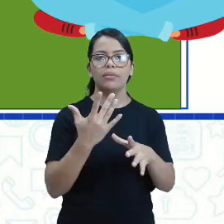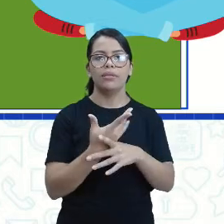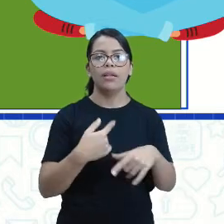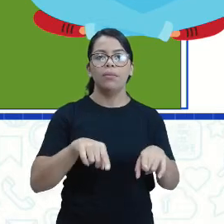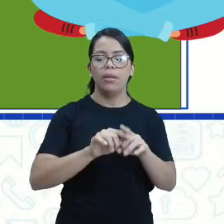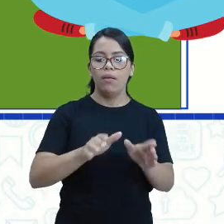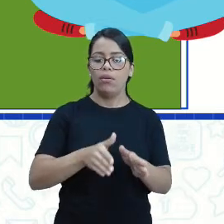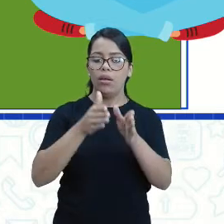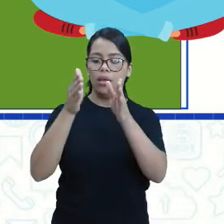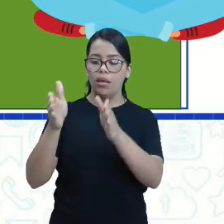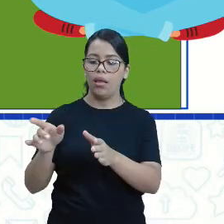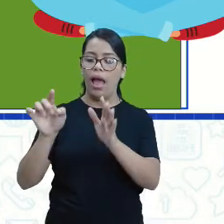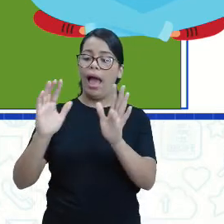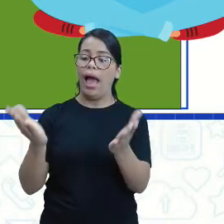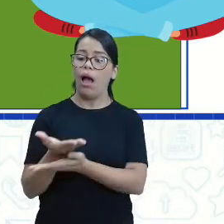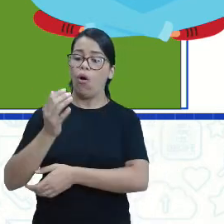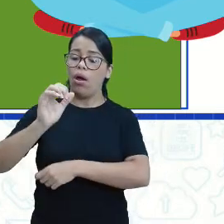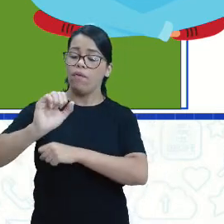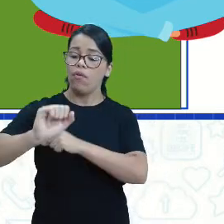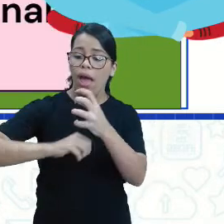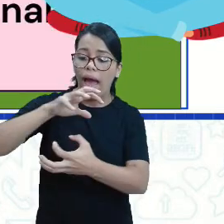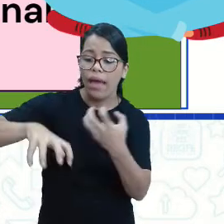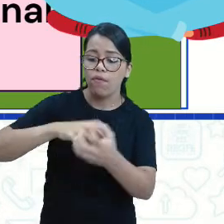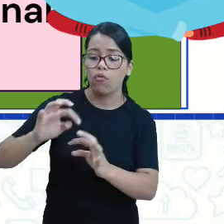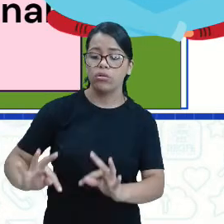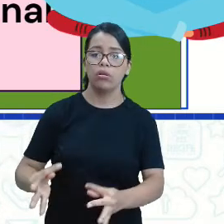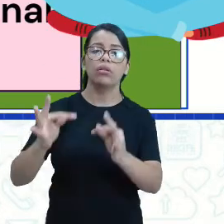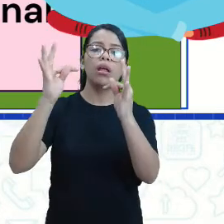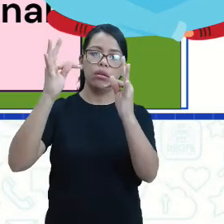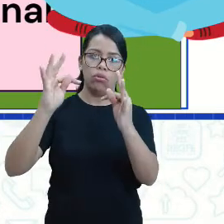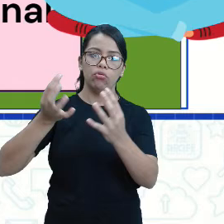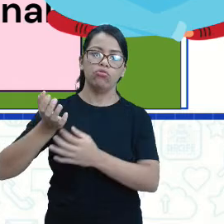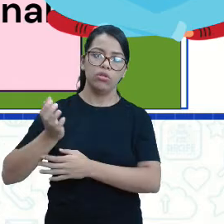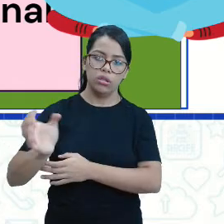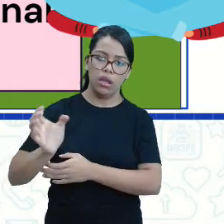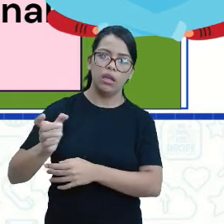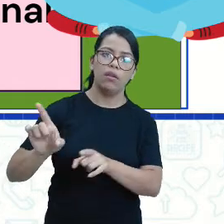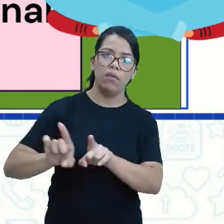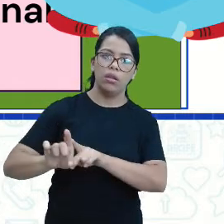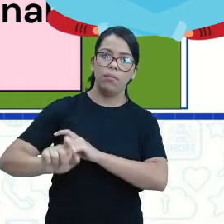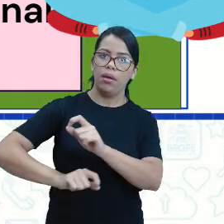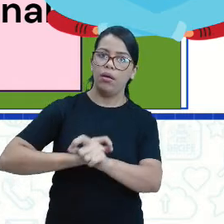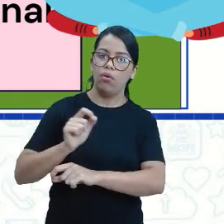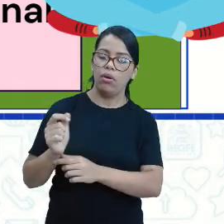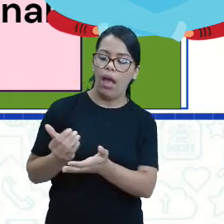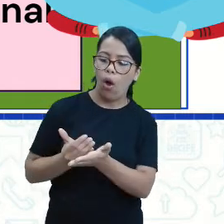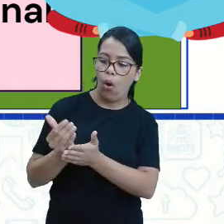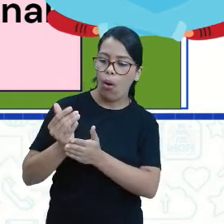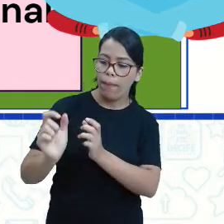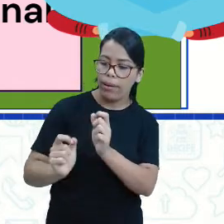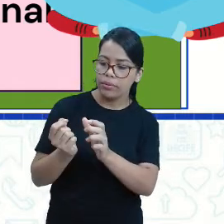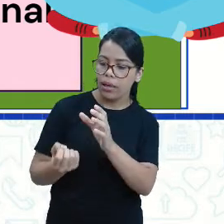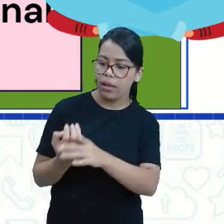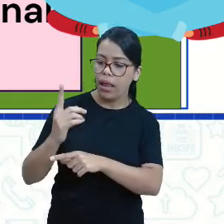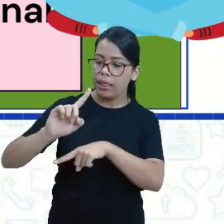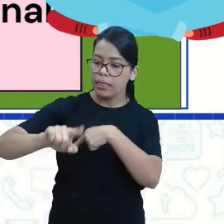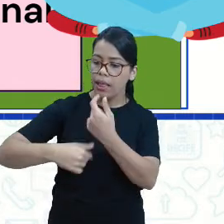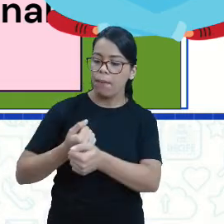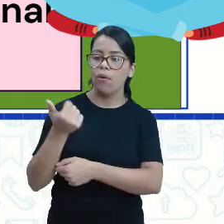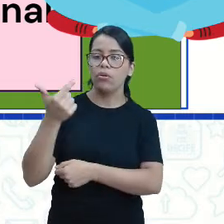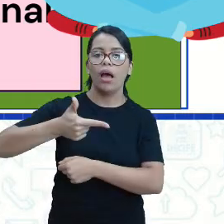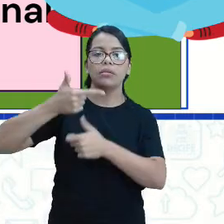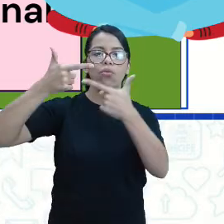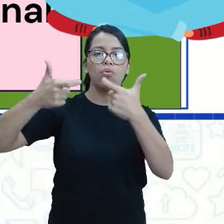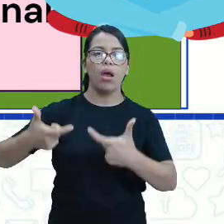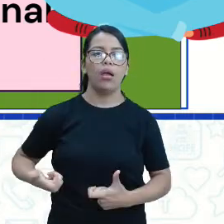Revolução Técnico-Científica, a gente viu que foi nessa fase que começou, tá? Que é justamente aquele que começa após a Segunda Guerra, que é